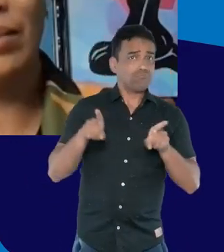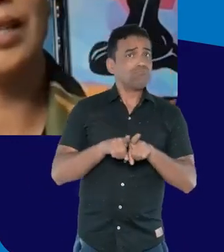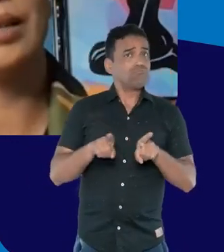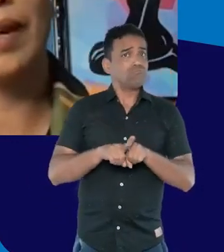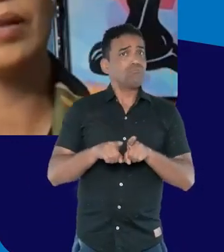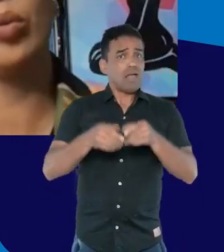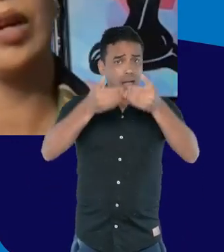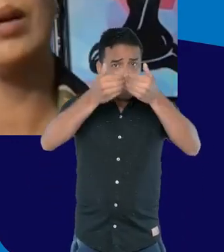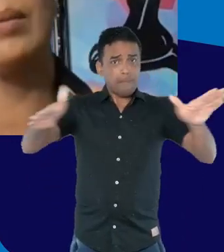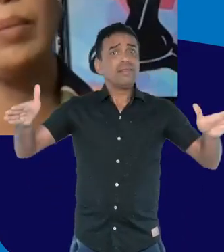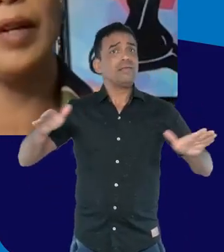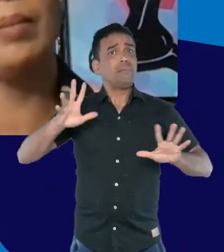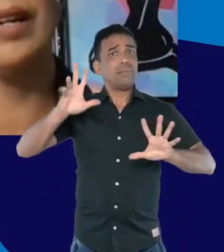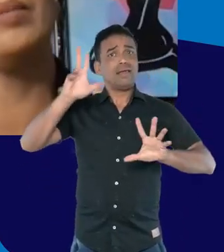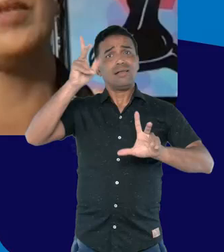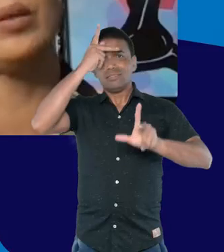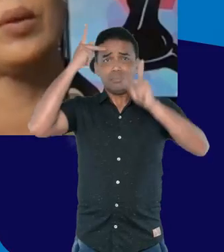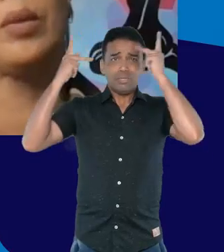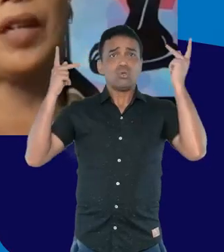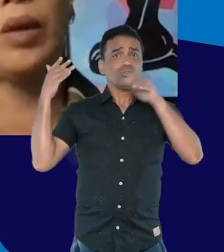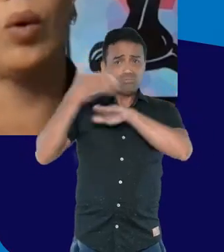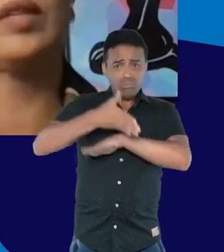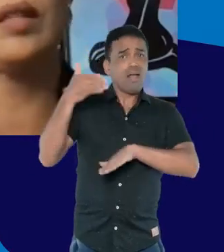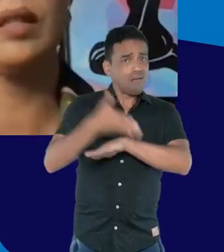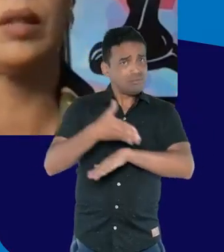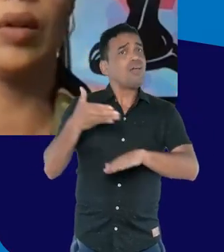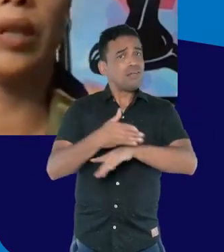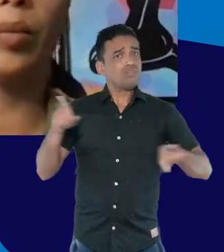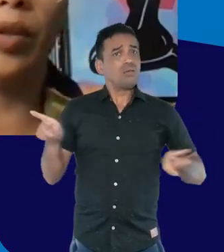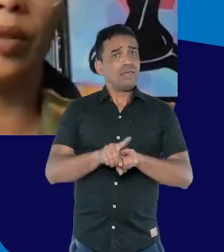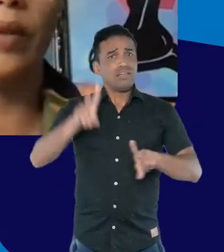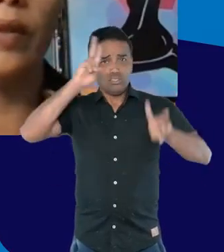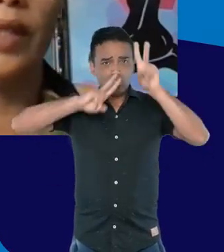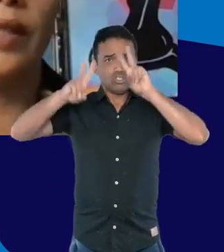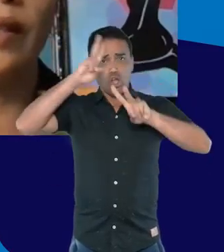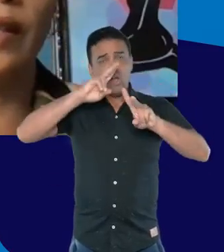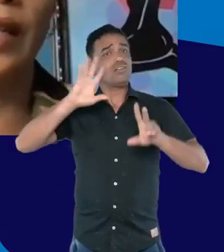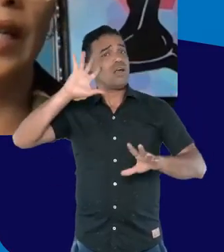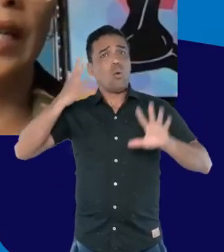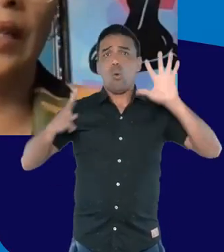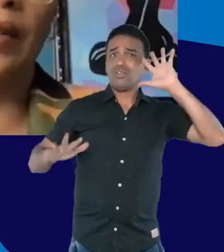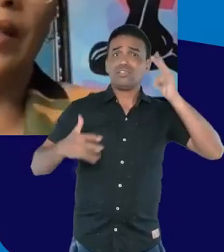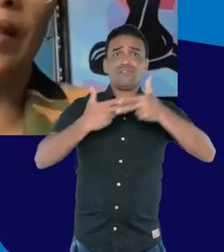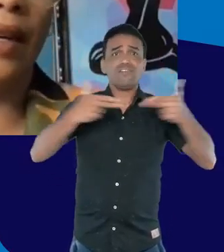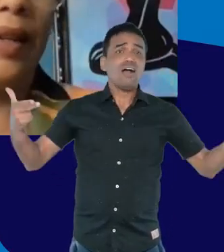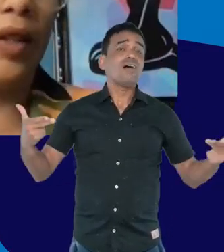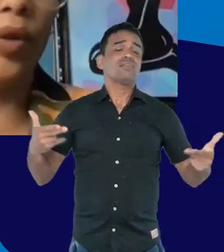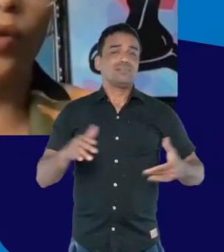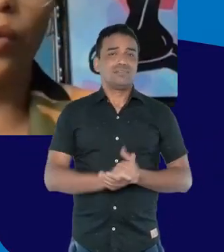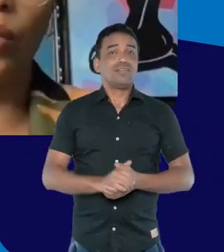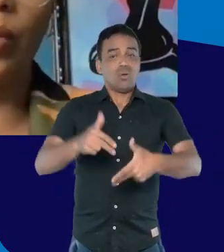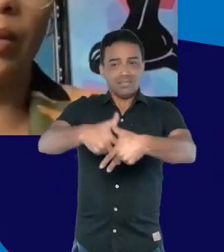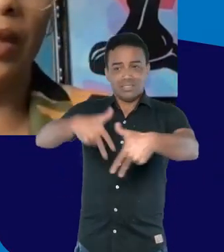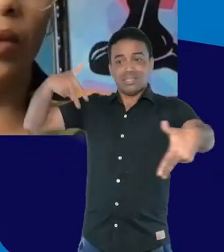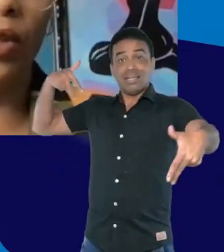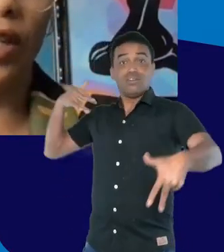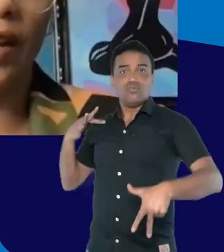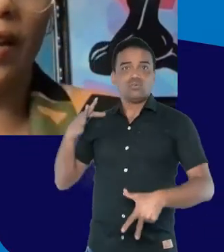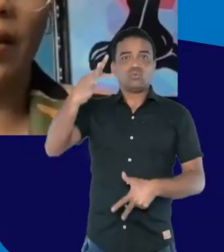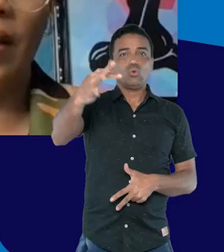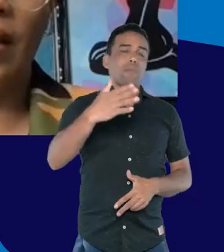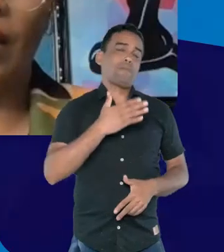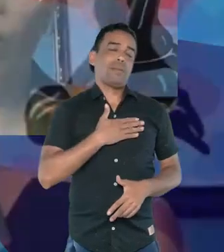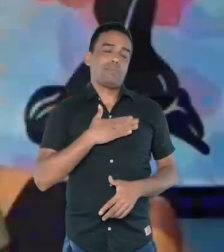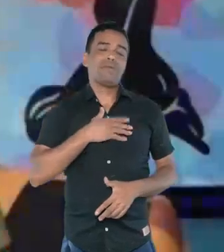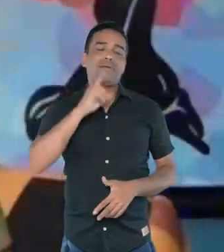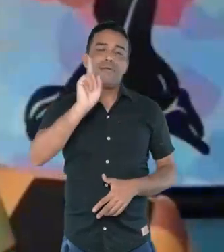e abrir espaço para mais pessoas, para que outras histórias possam acontecer. Então, a ancestralidade do futuro, para mim, hoje